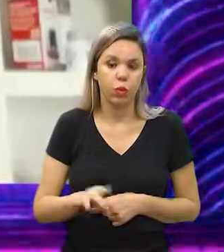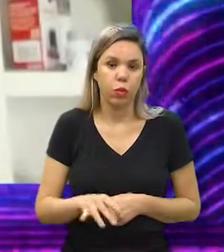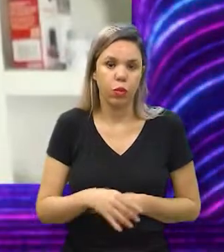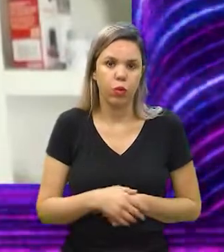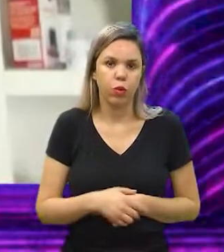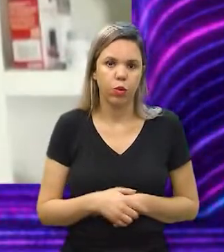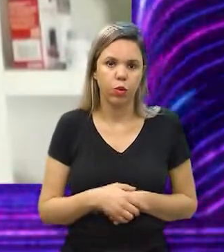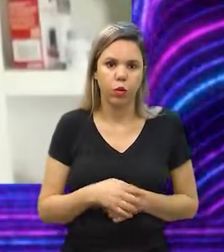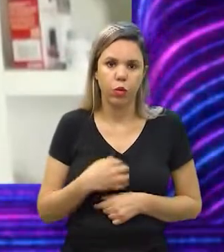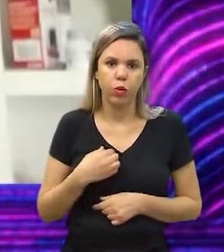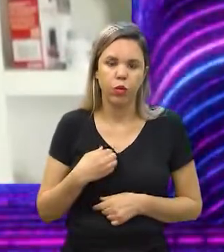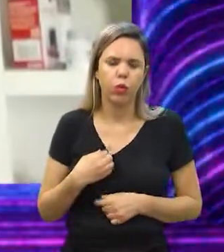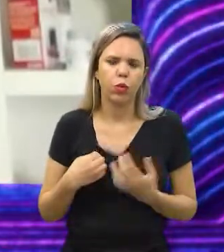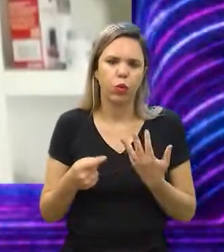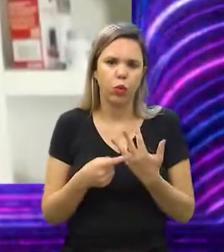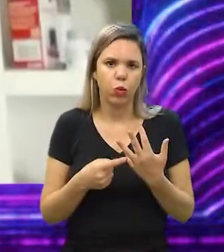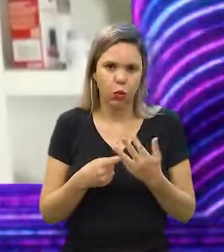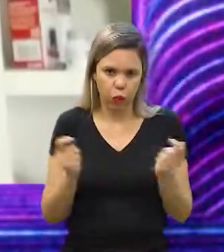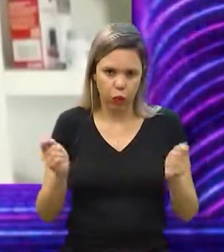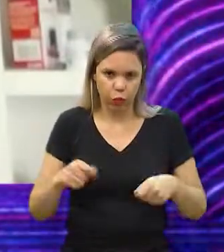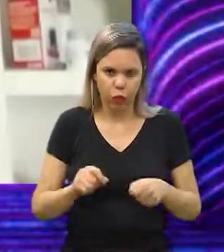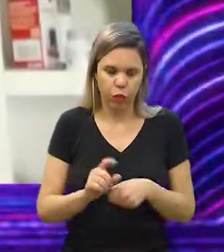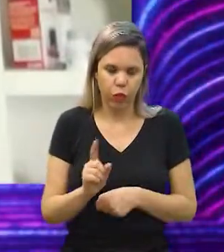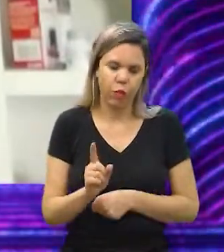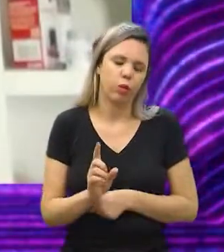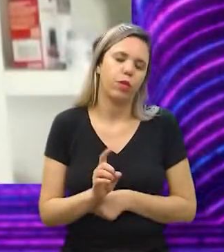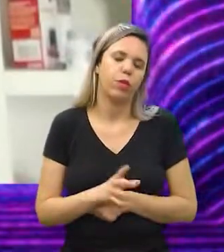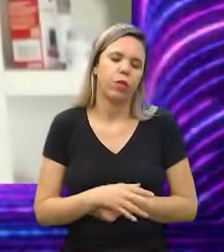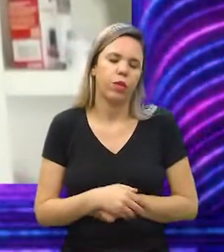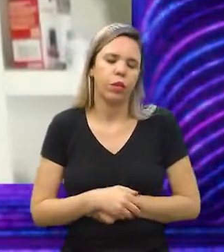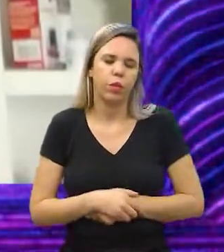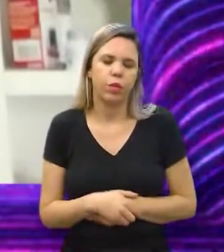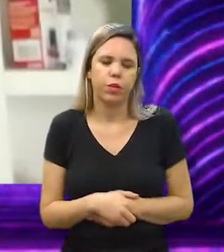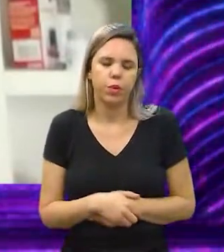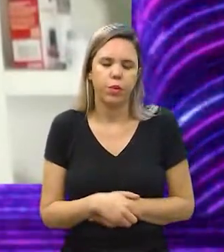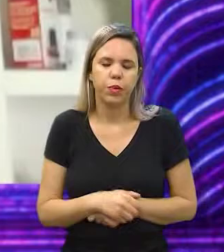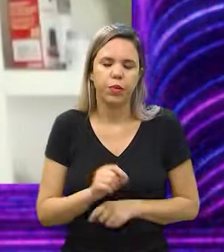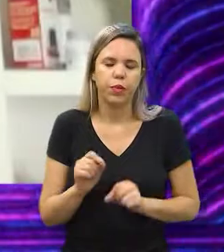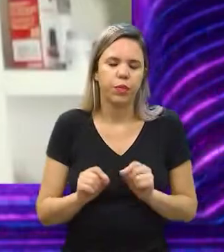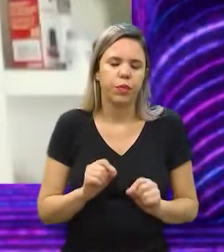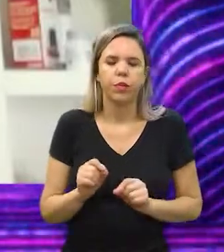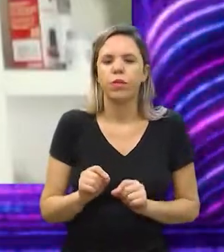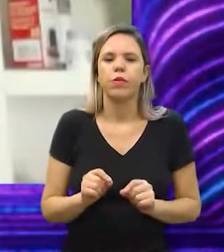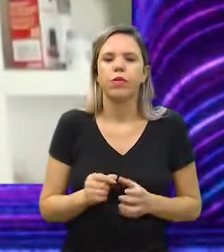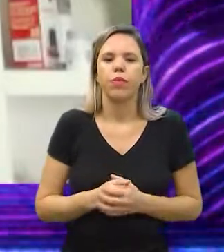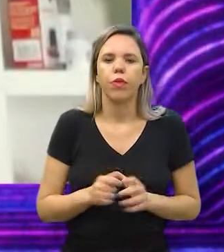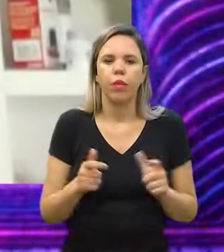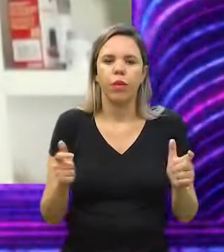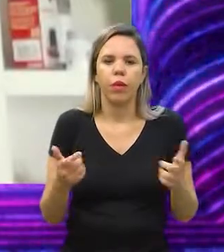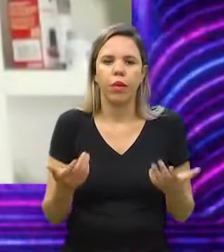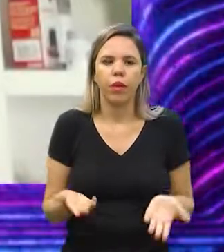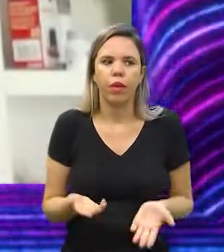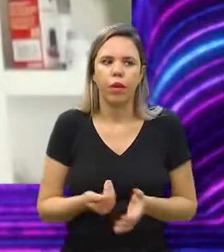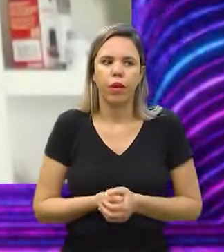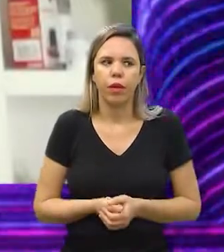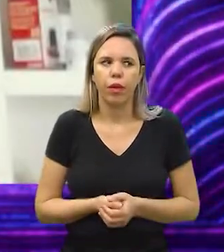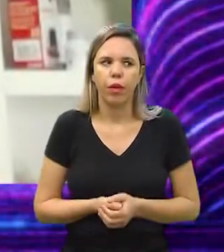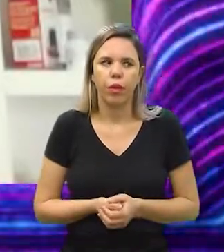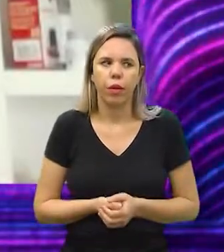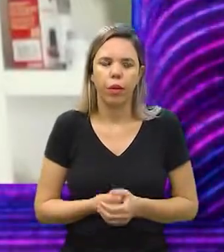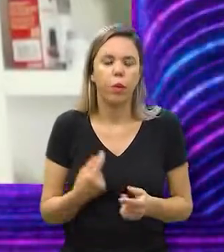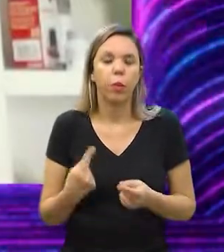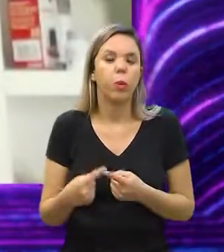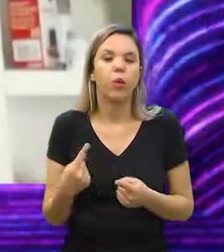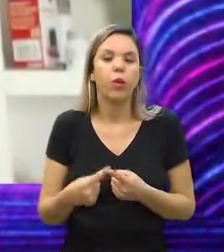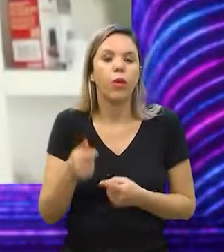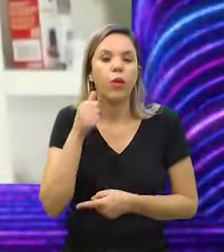só no que o anel é capaz de fazer, né? Mas a questão maior é